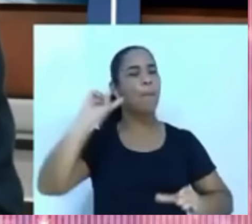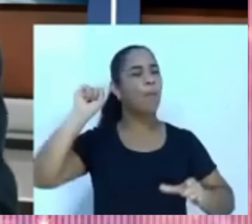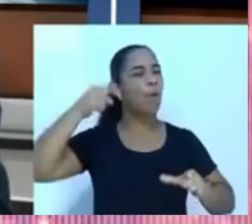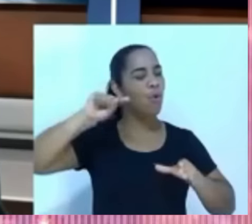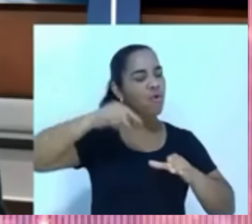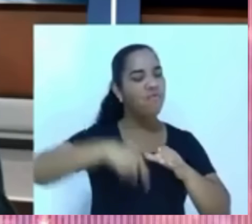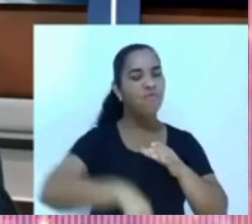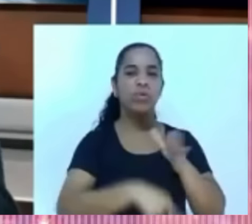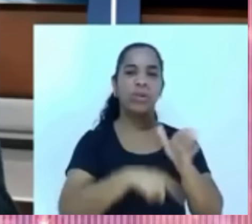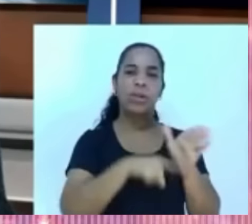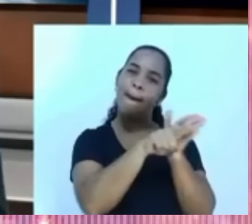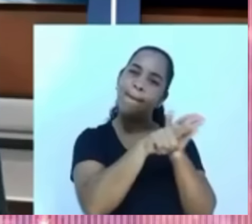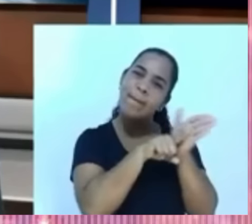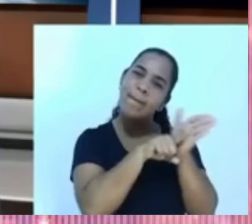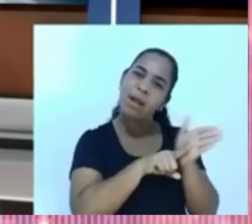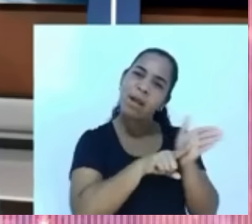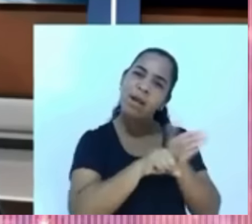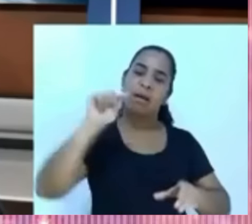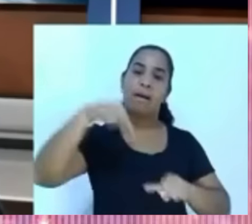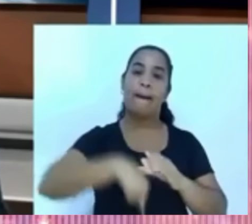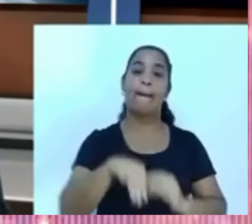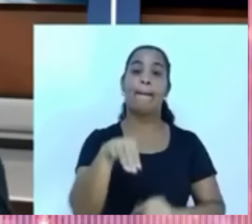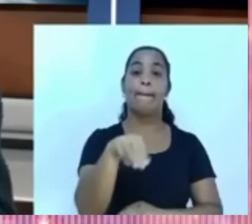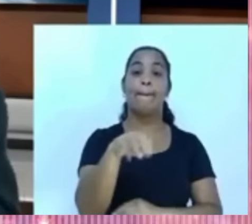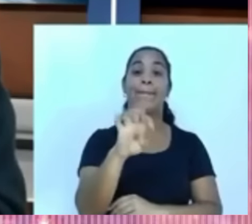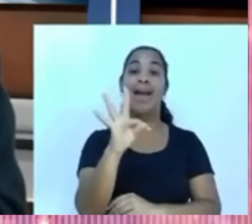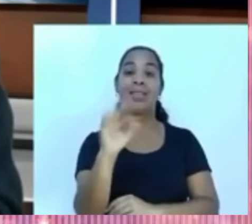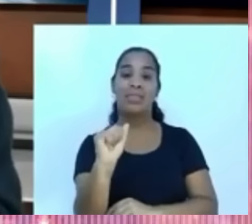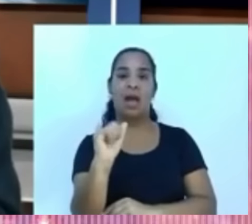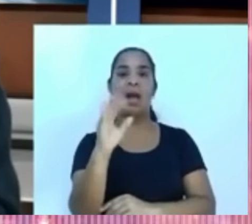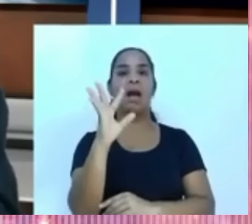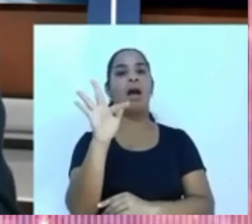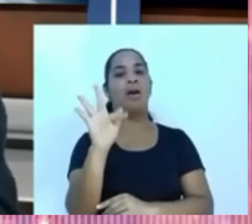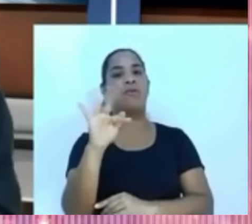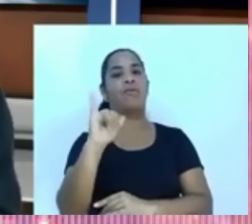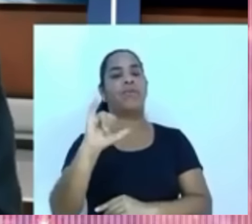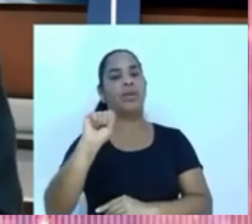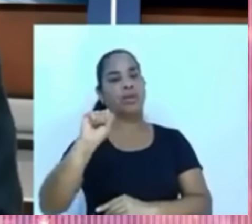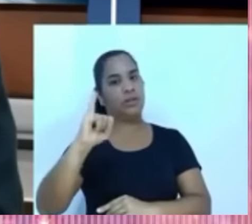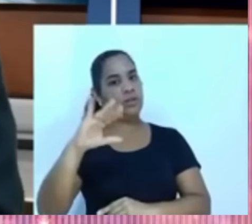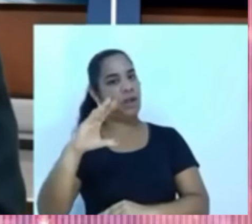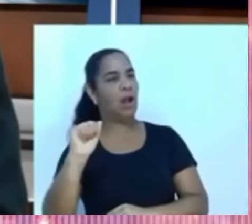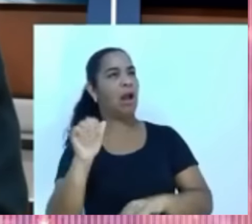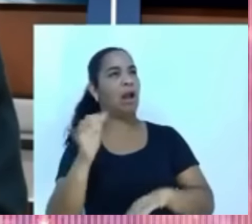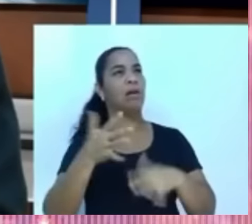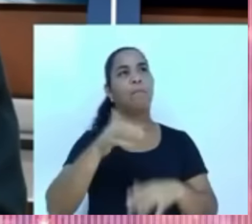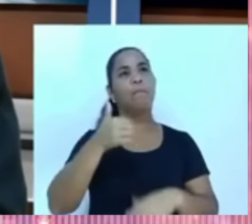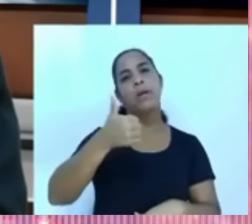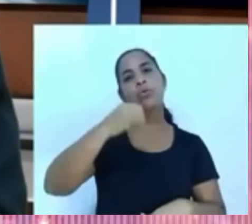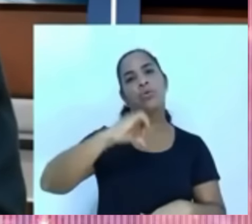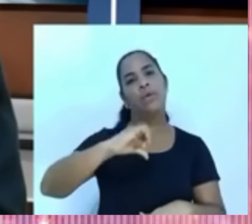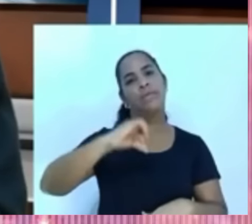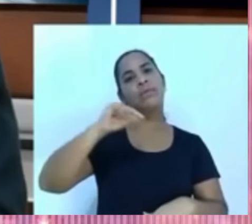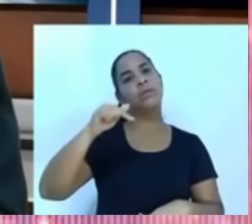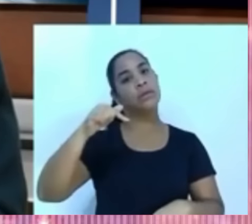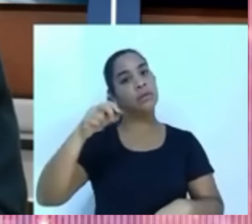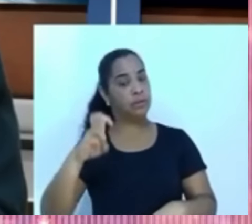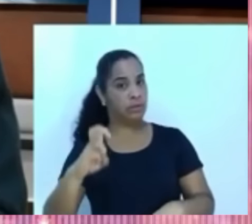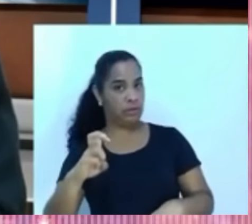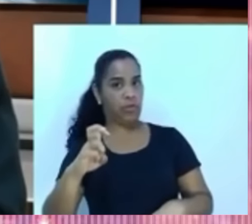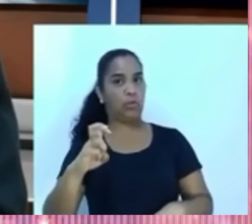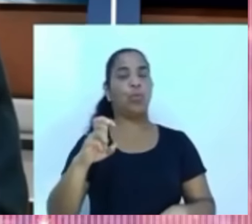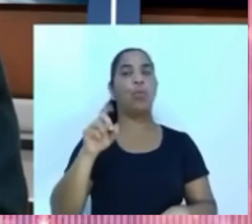natureza metafísica Desde quando por volta de 1975 em bidur na